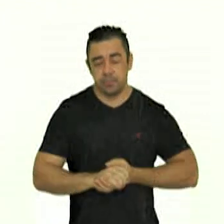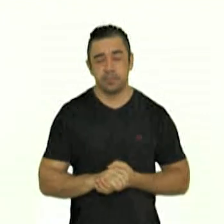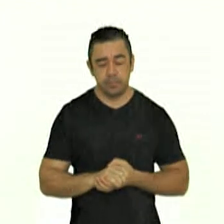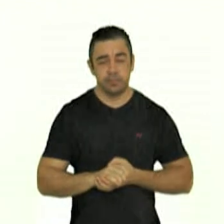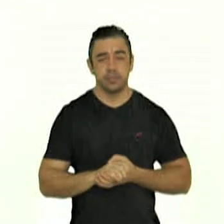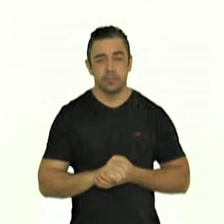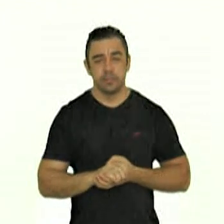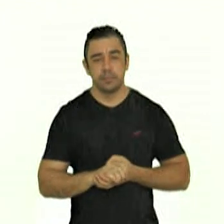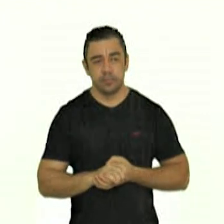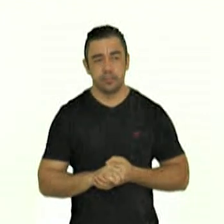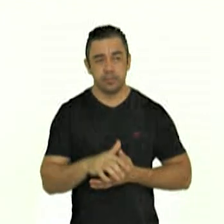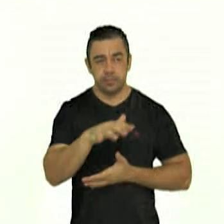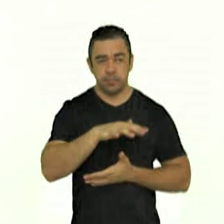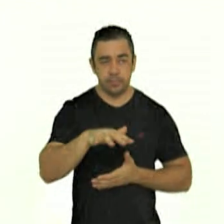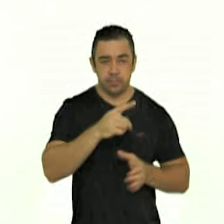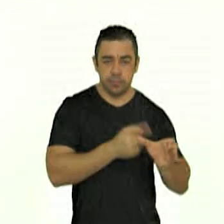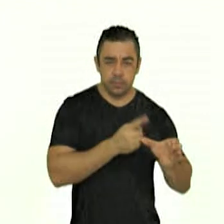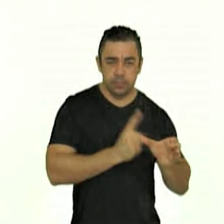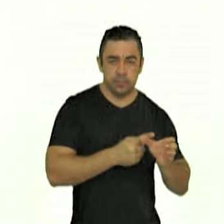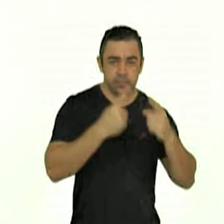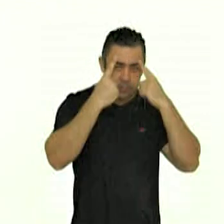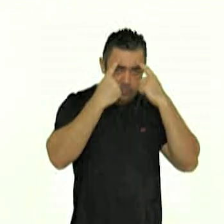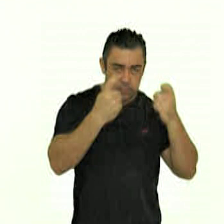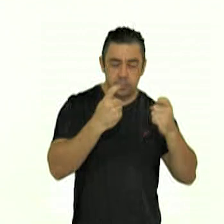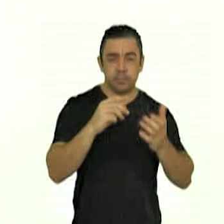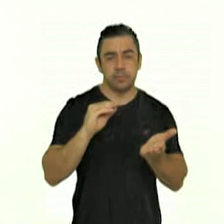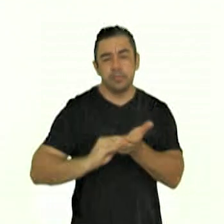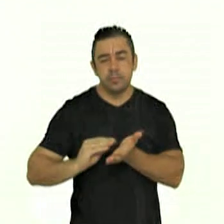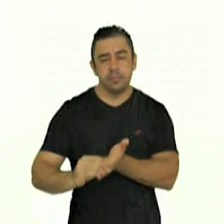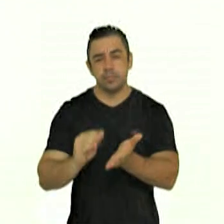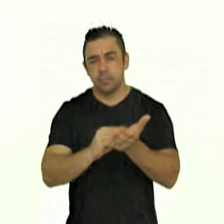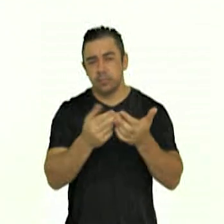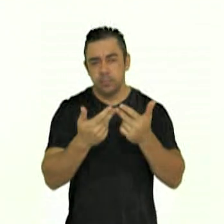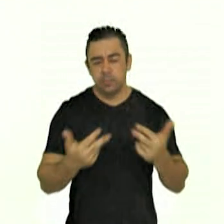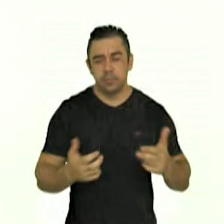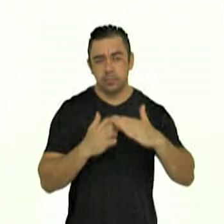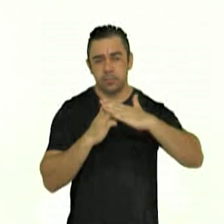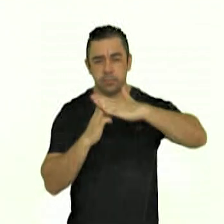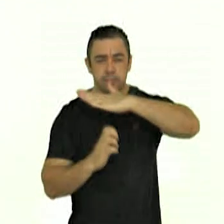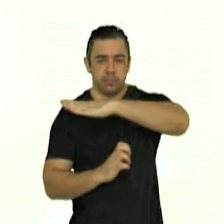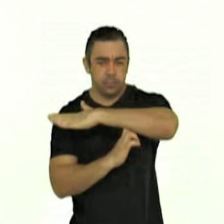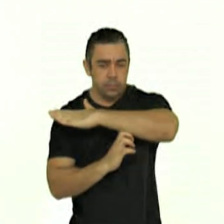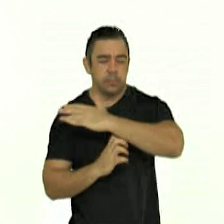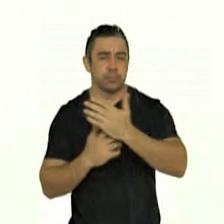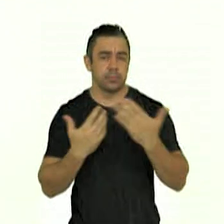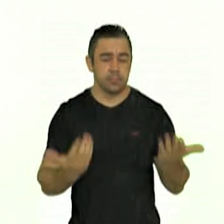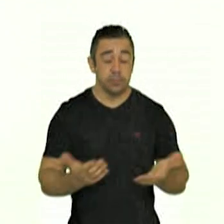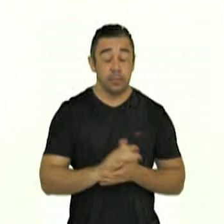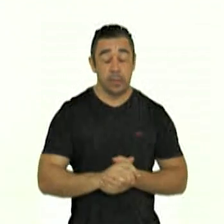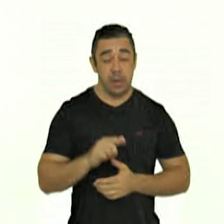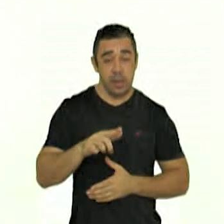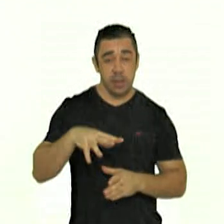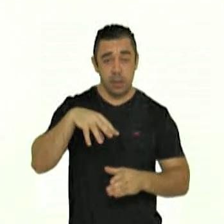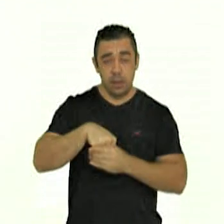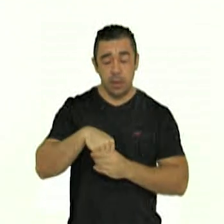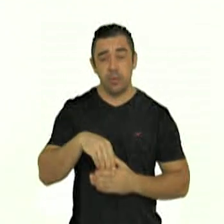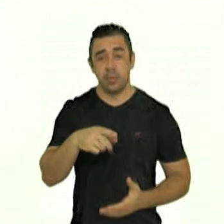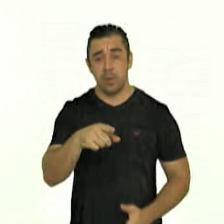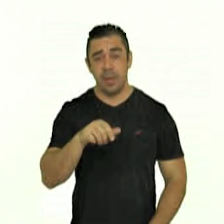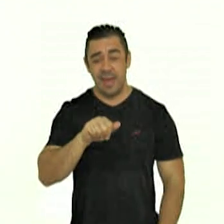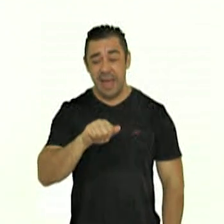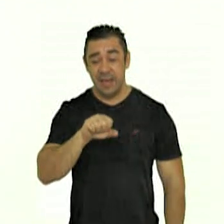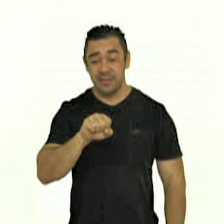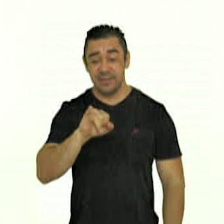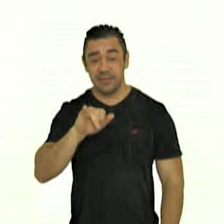pobreza, com áreas urbanas violentas, sem saneamento básico, sem infraestrutura. A Ásia, por ser o maior continente